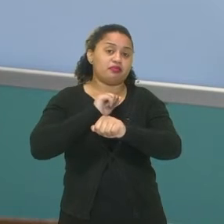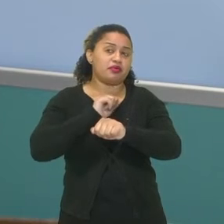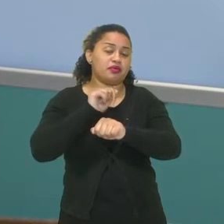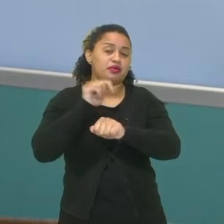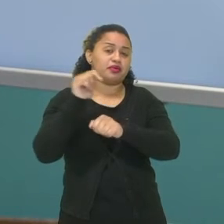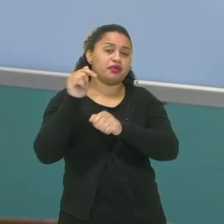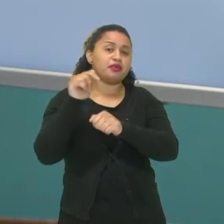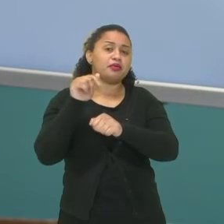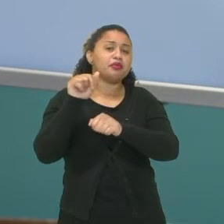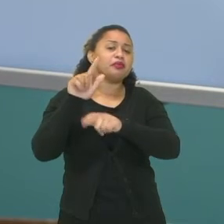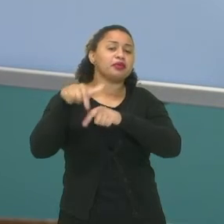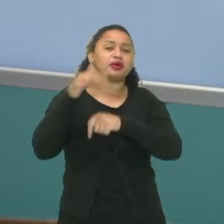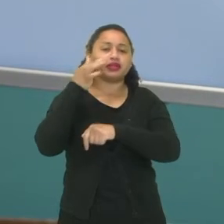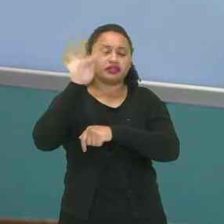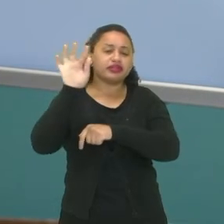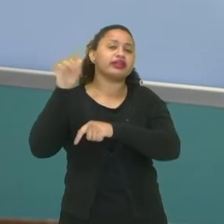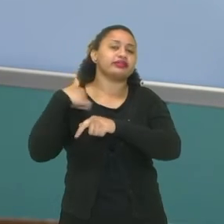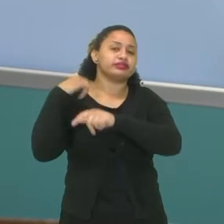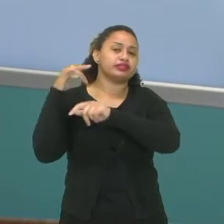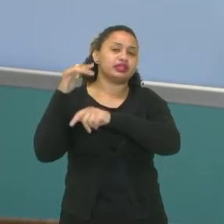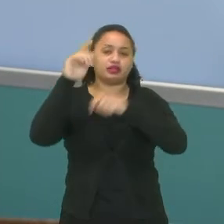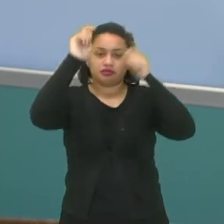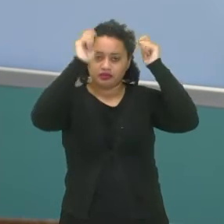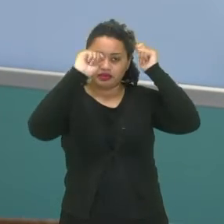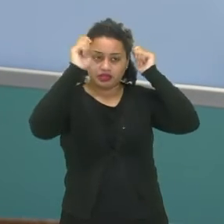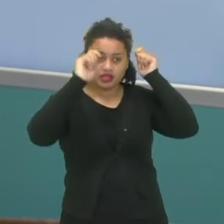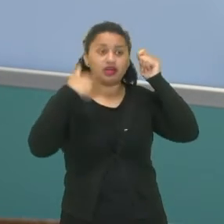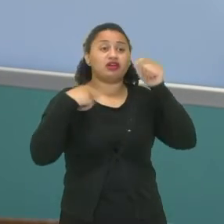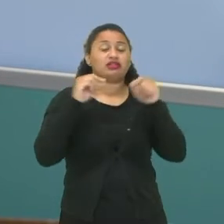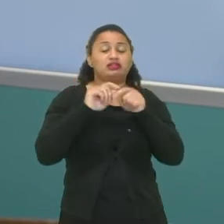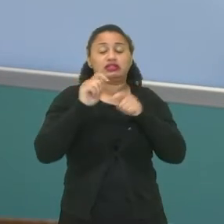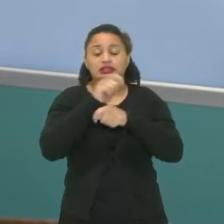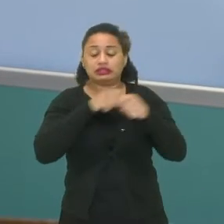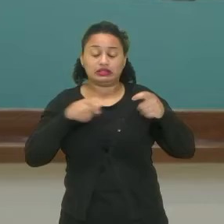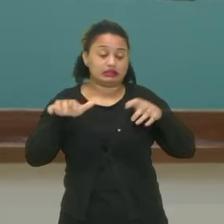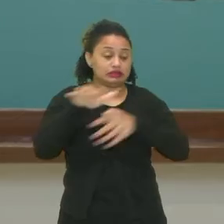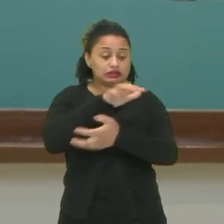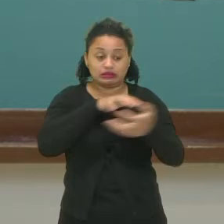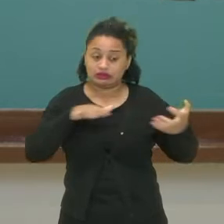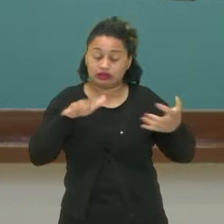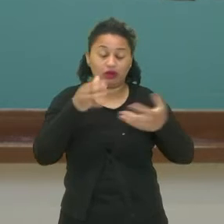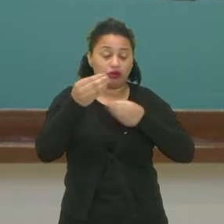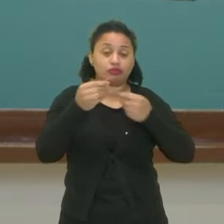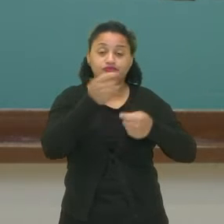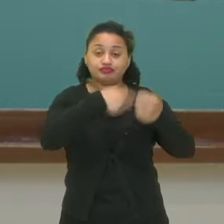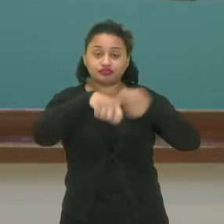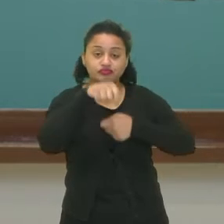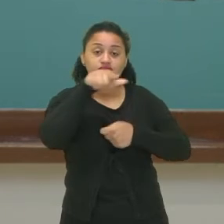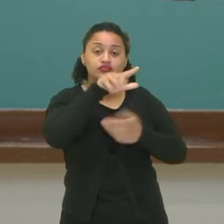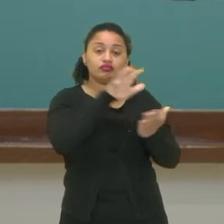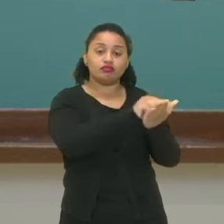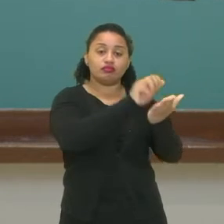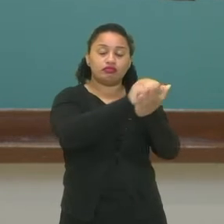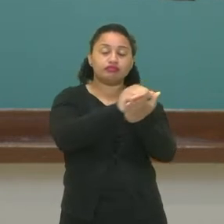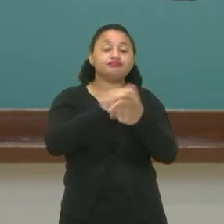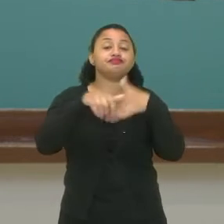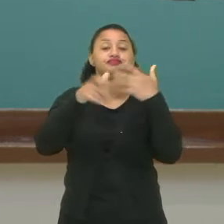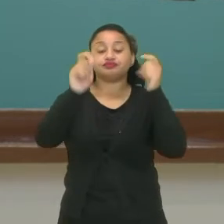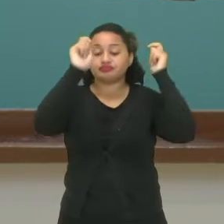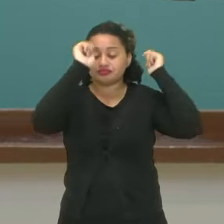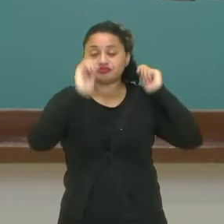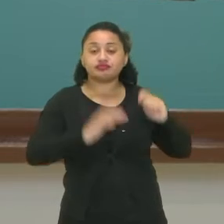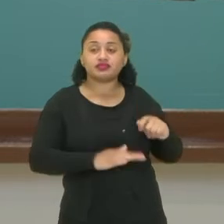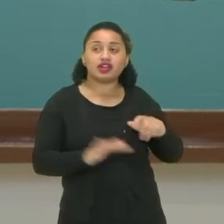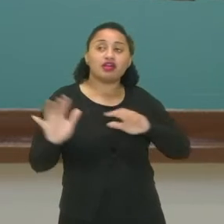uma desorganização na administração colonial, né? Quando Napoleão Bonaparte invade a Espanha,